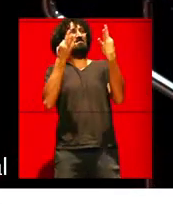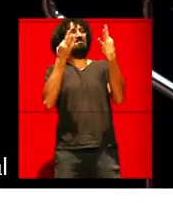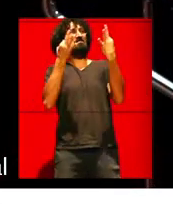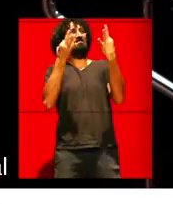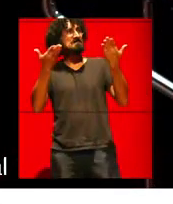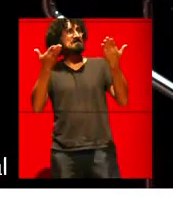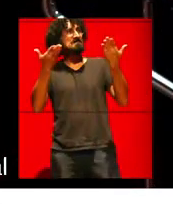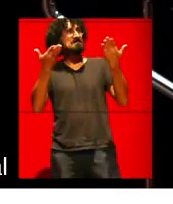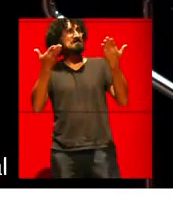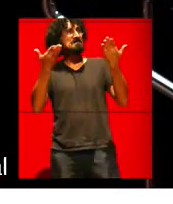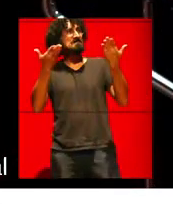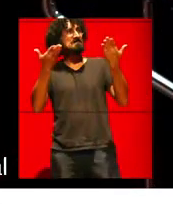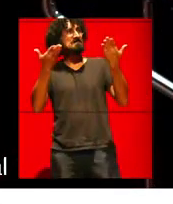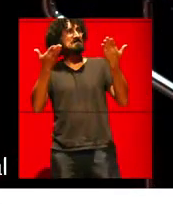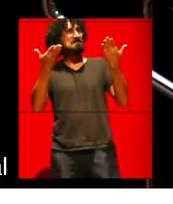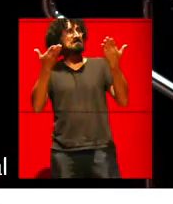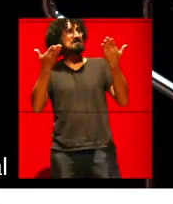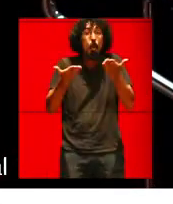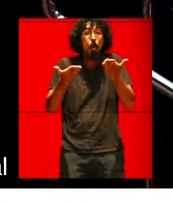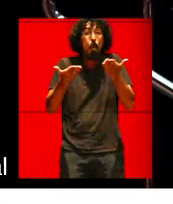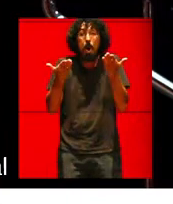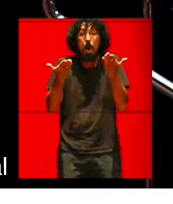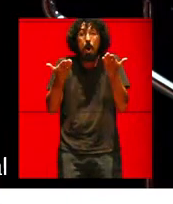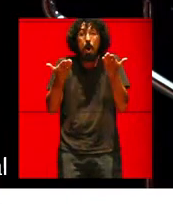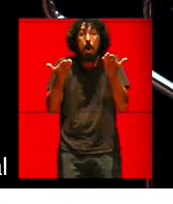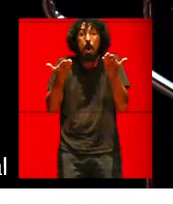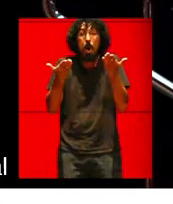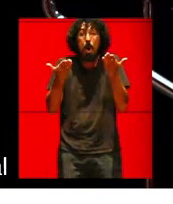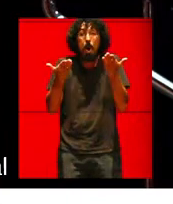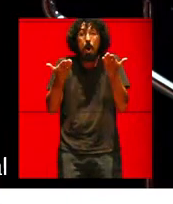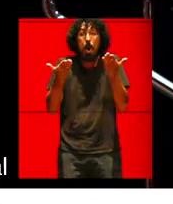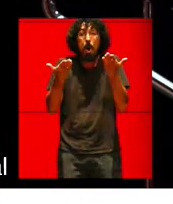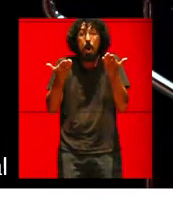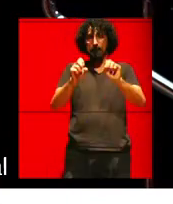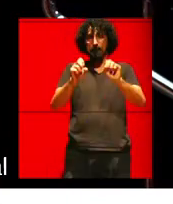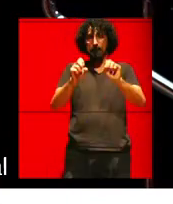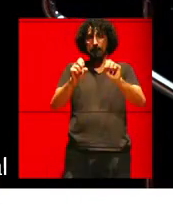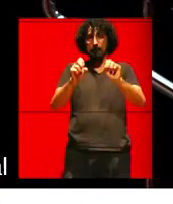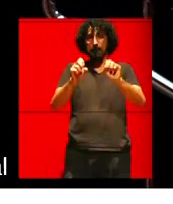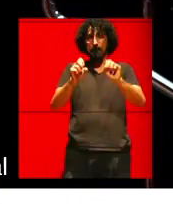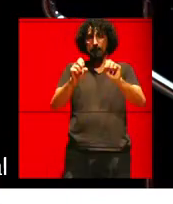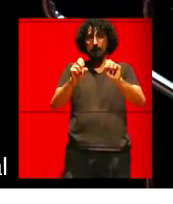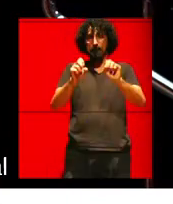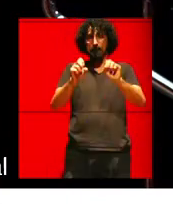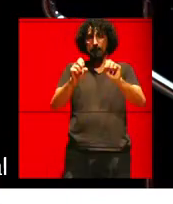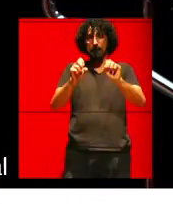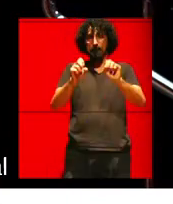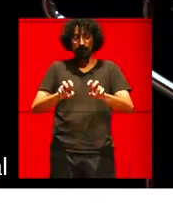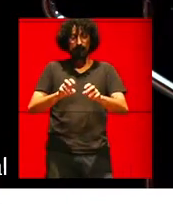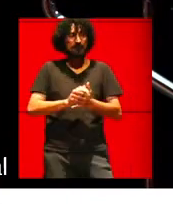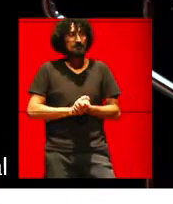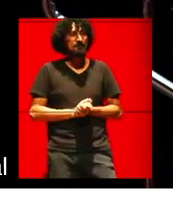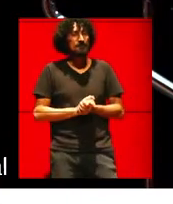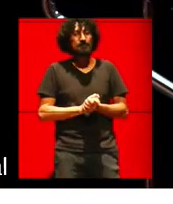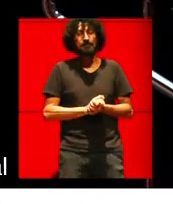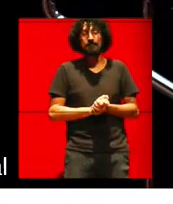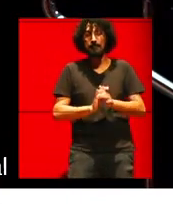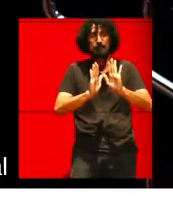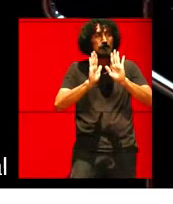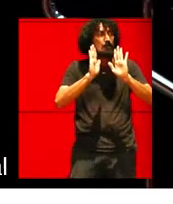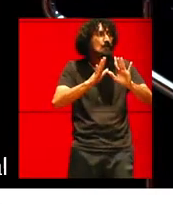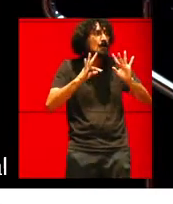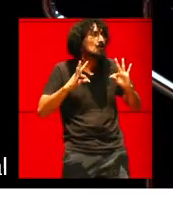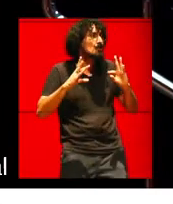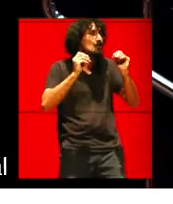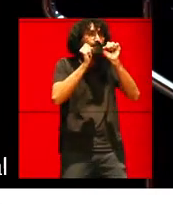Gente, para finalizar, agora pode sentar. Agora pode sentar. Já acordou?